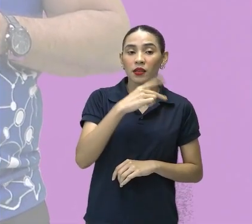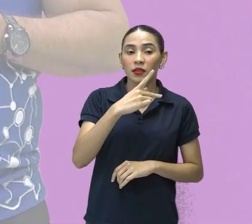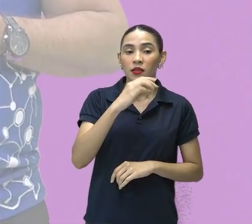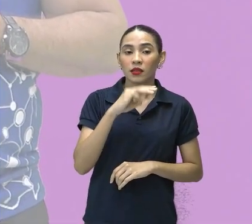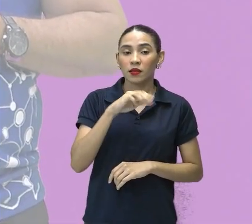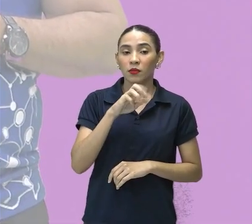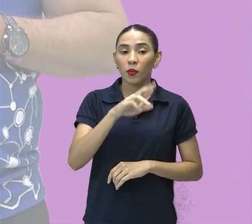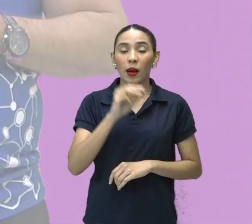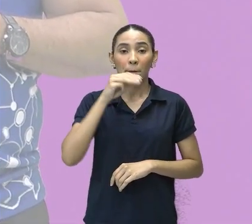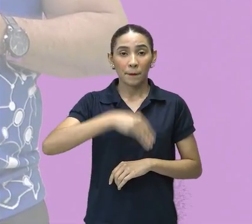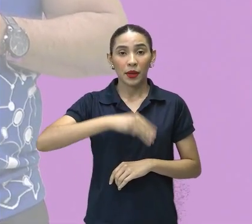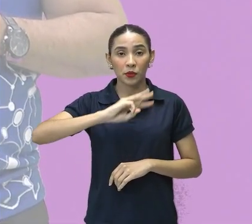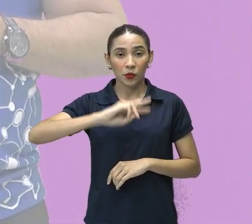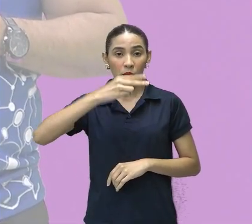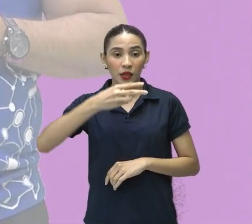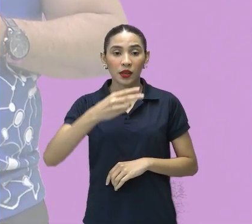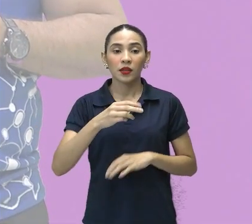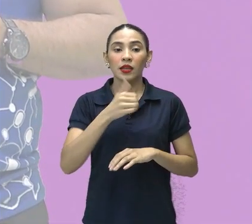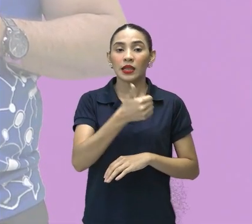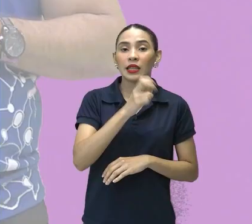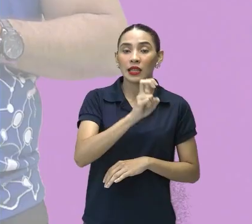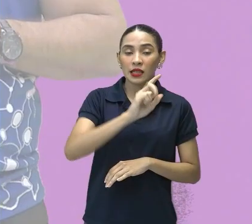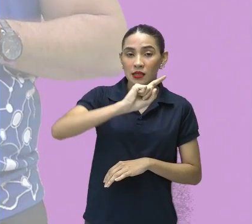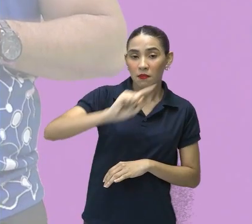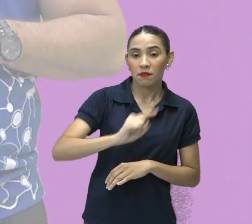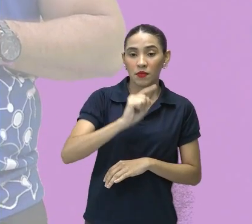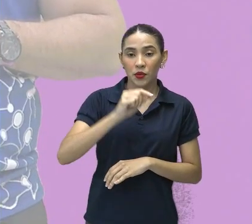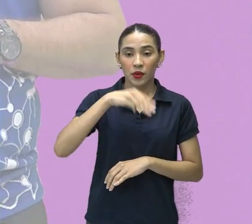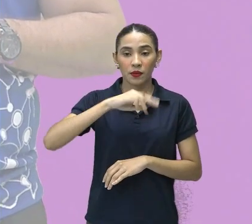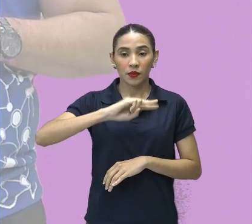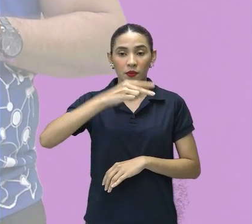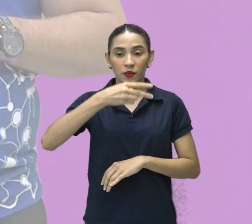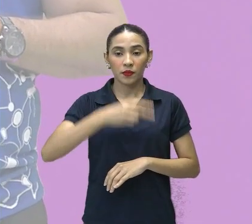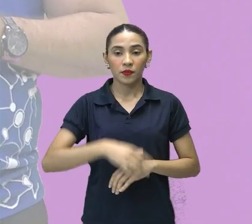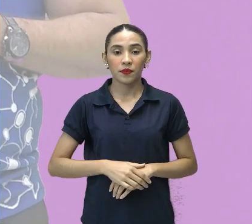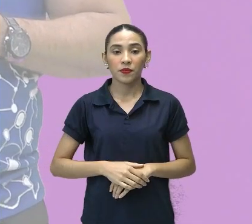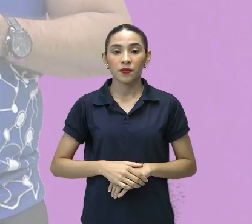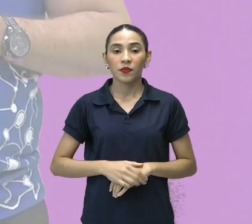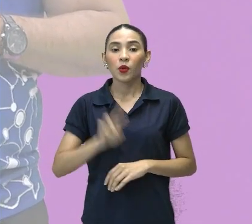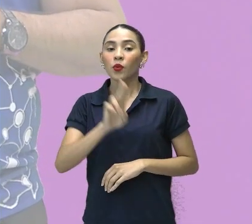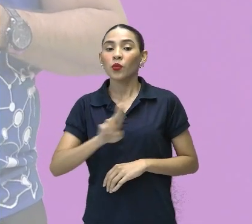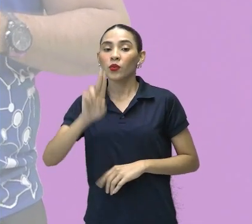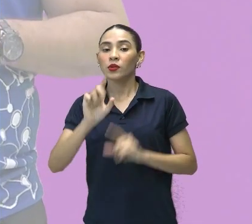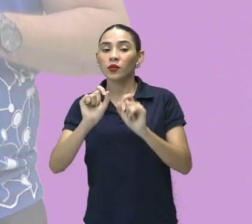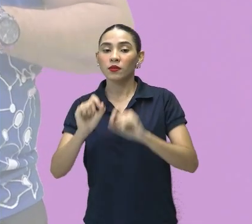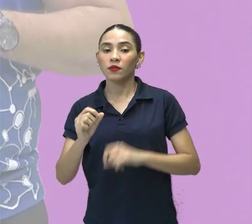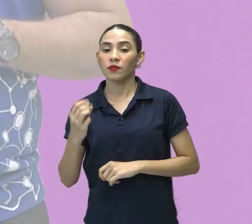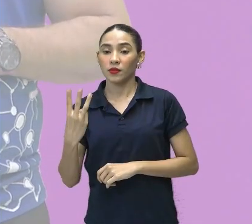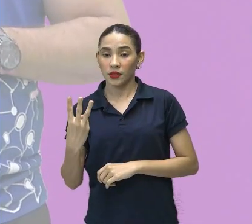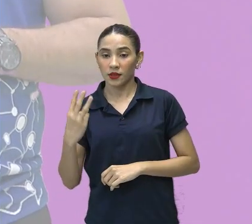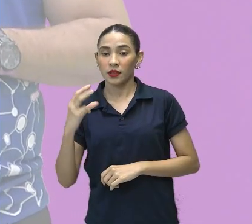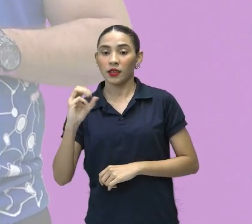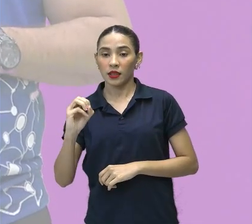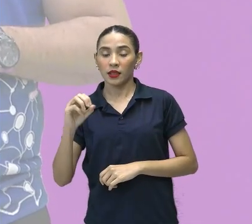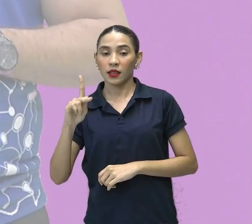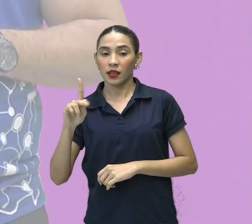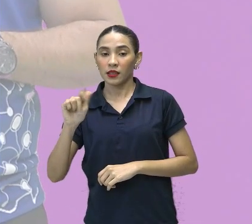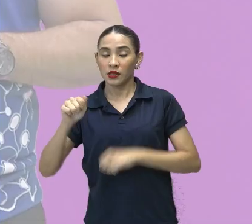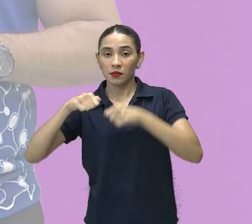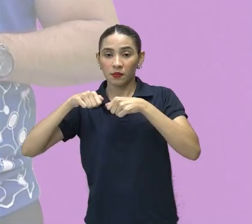metros quadrados. Então, 15 mil metros quadrados, eu utilizo 30 quilos